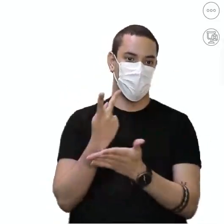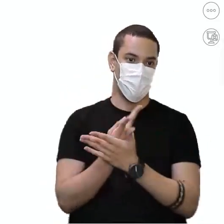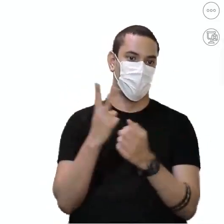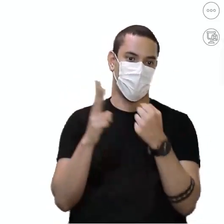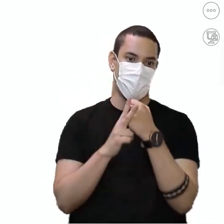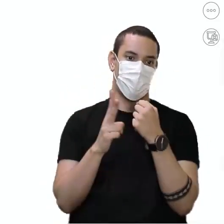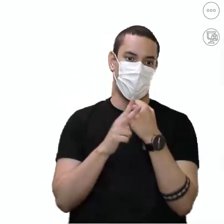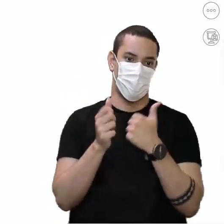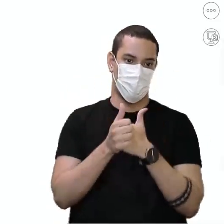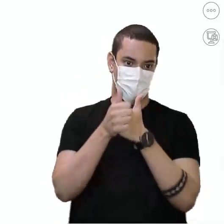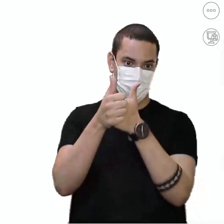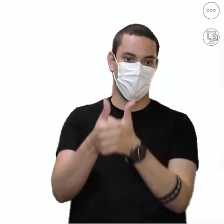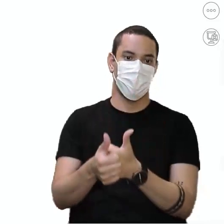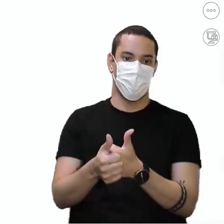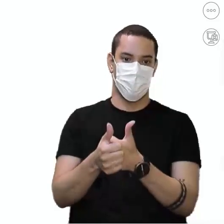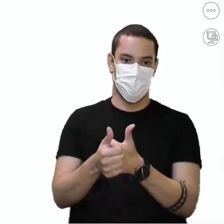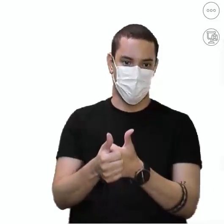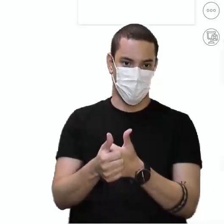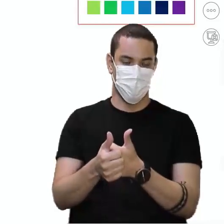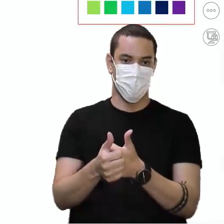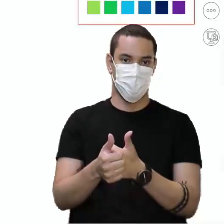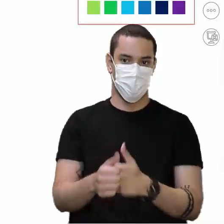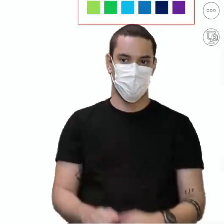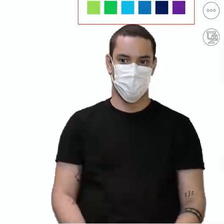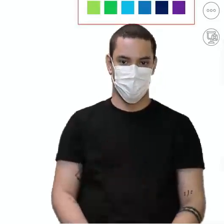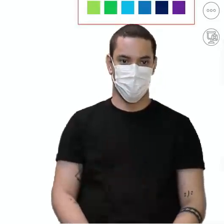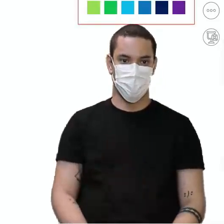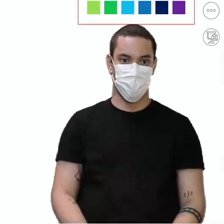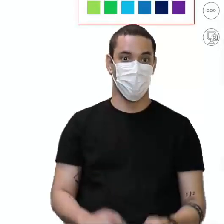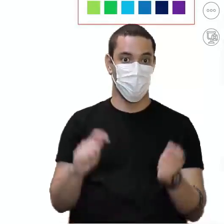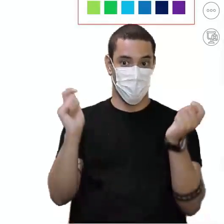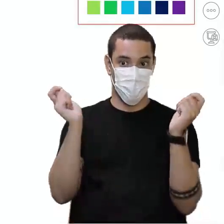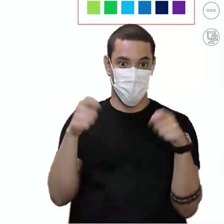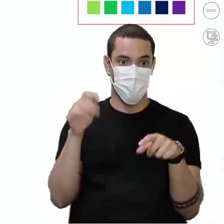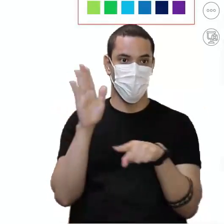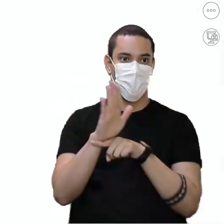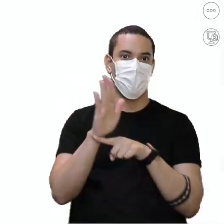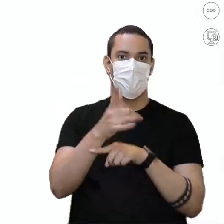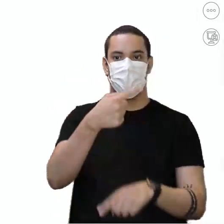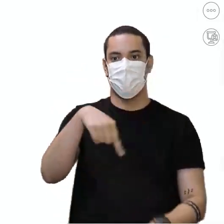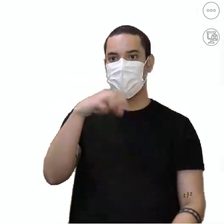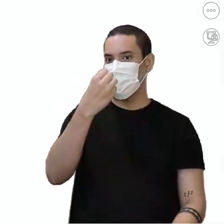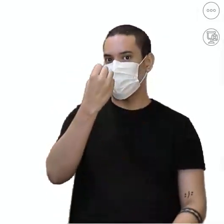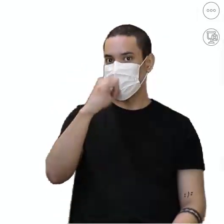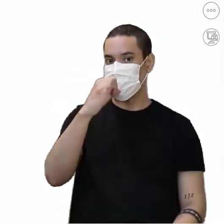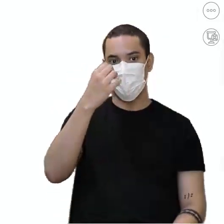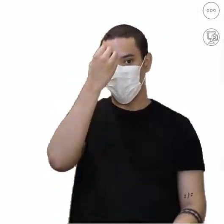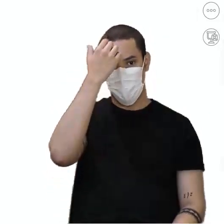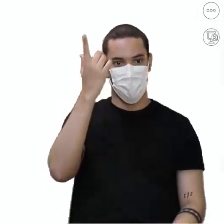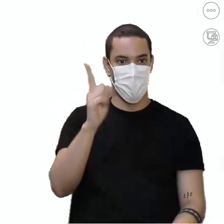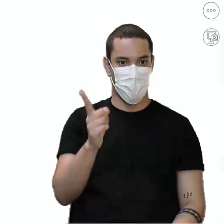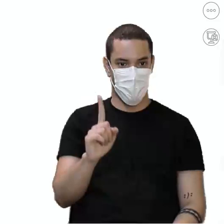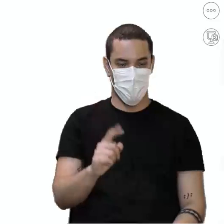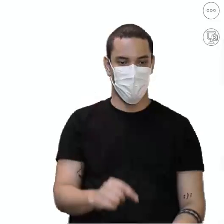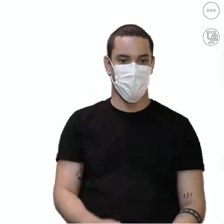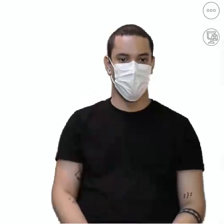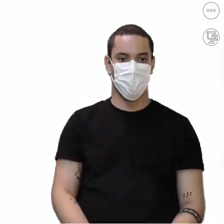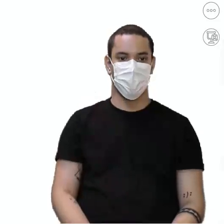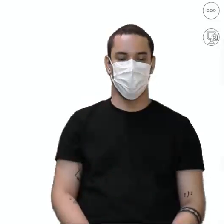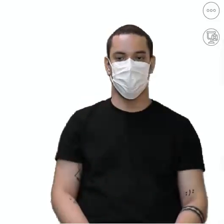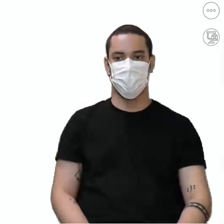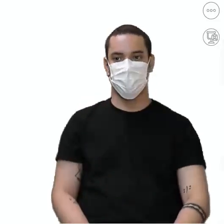do verbo auxiliar. Ou seja, tem erros aqui até que podem te ajudar, se você não lembra dessa questão das confusing